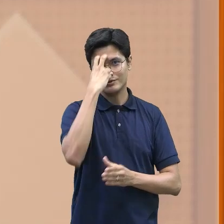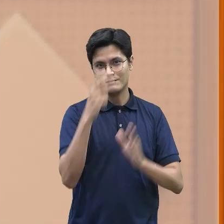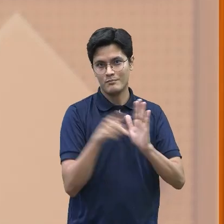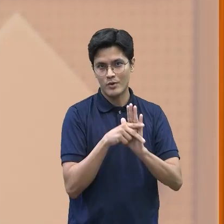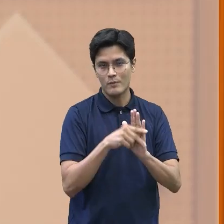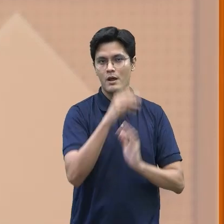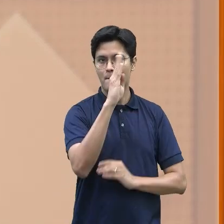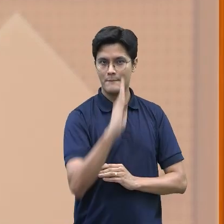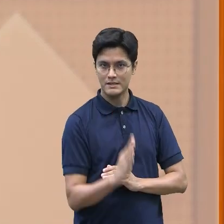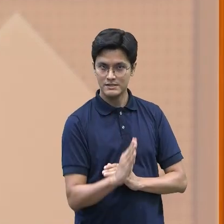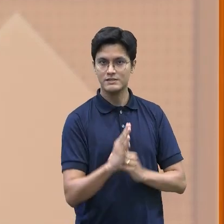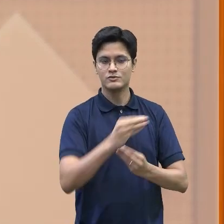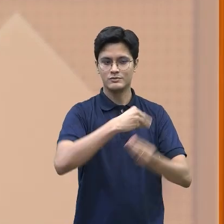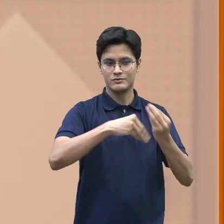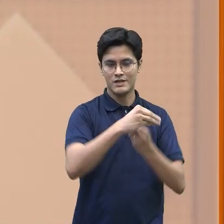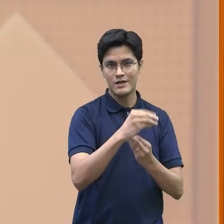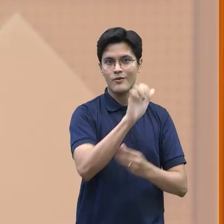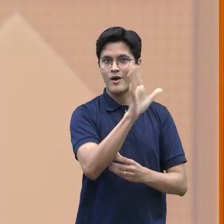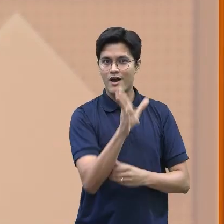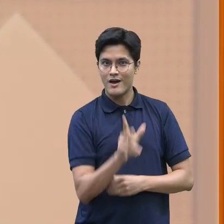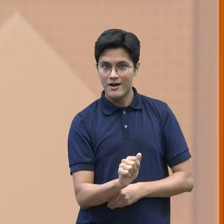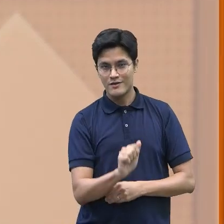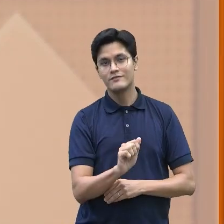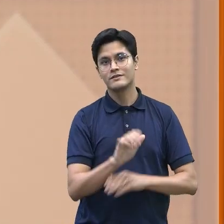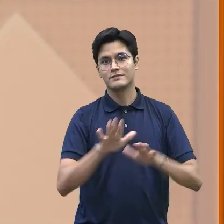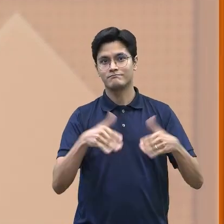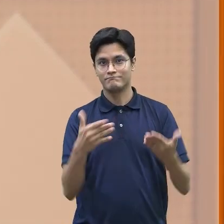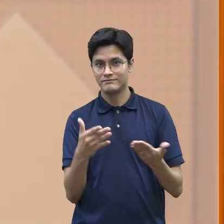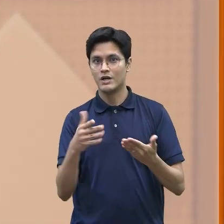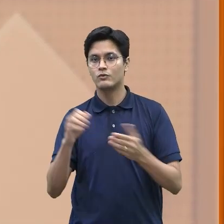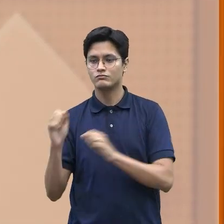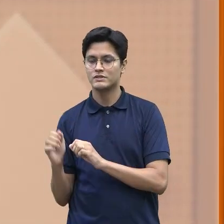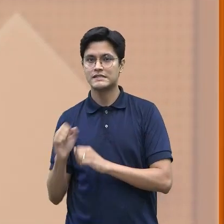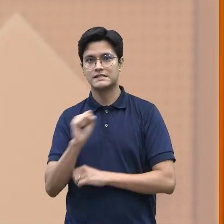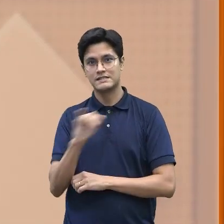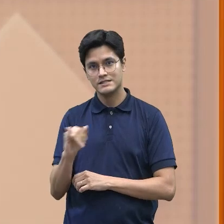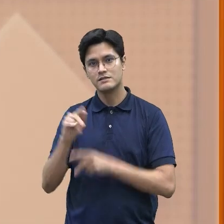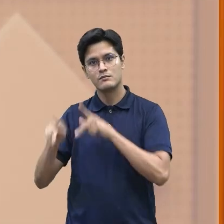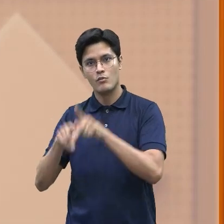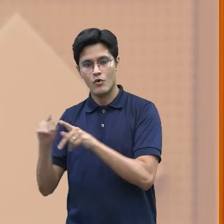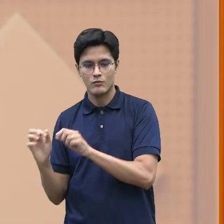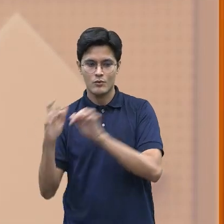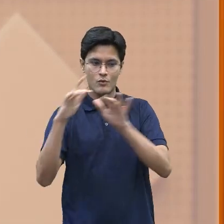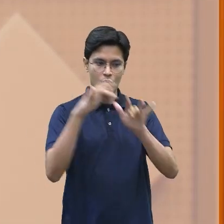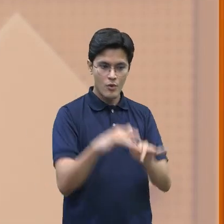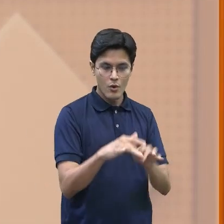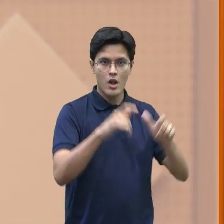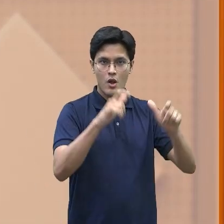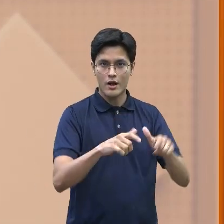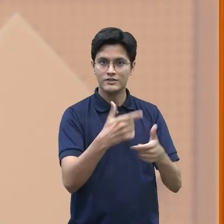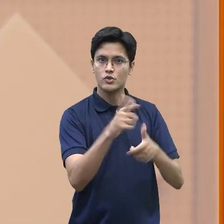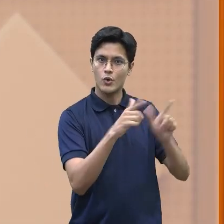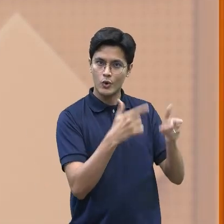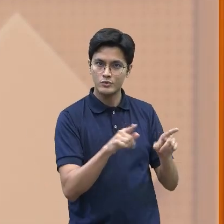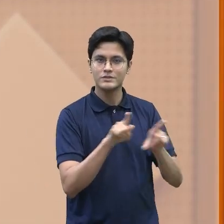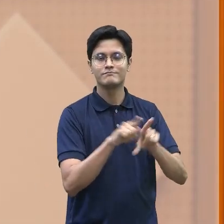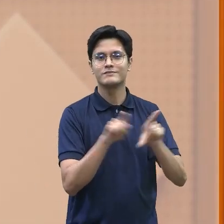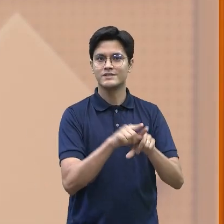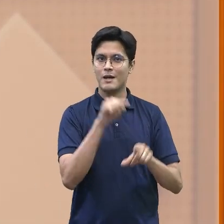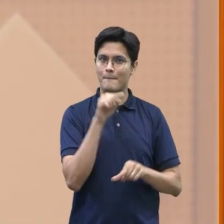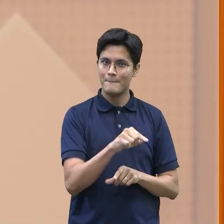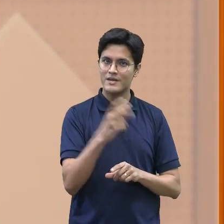vão interagindo com outros territórios, em outros locais, claro que eles vão levar a sua cultura com eles,